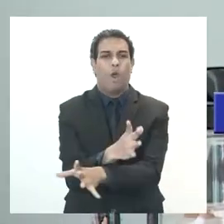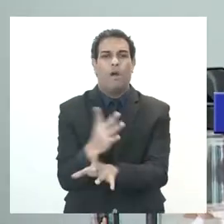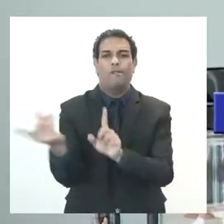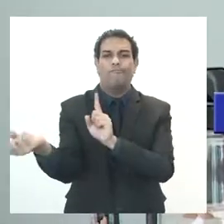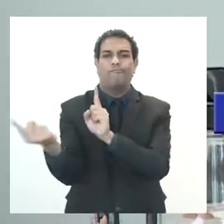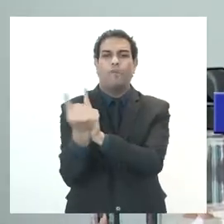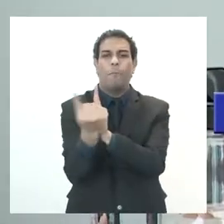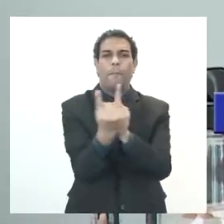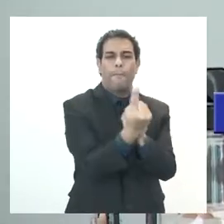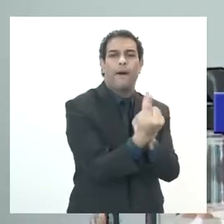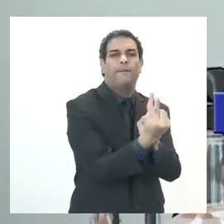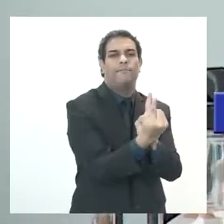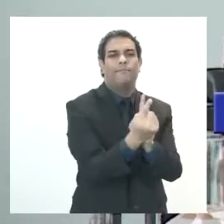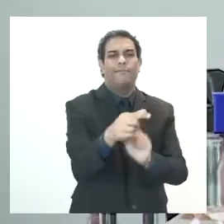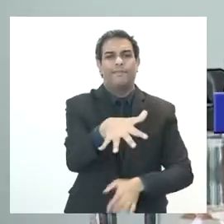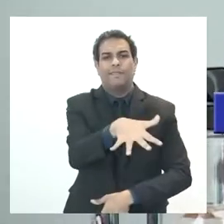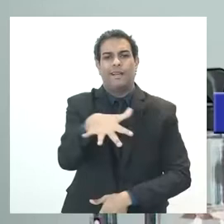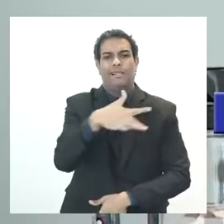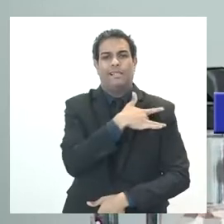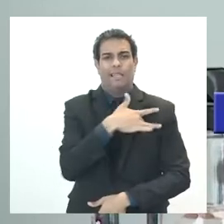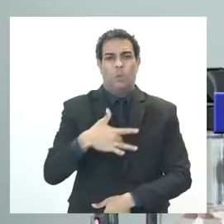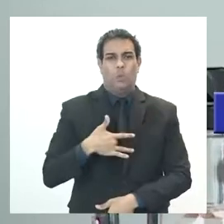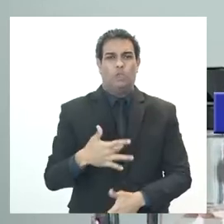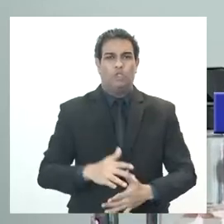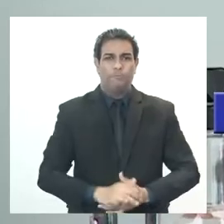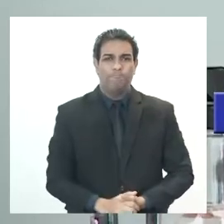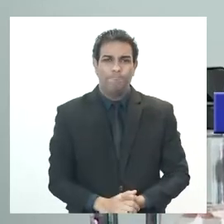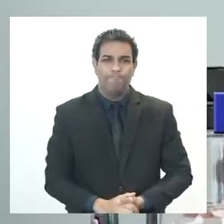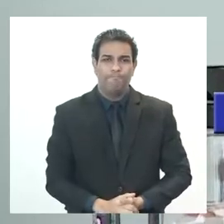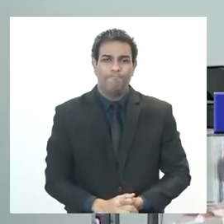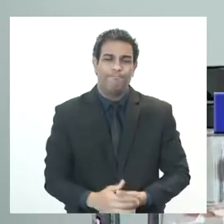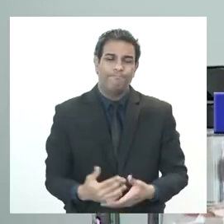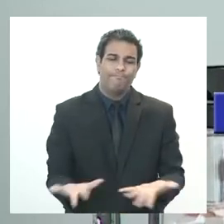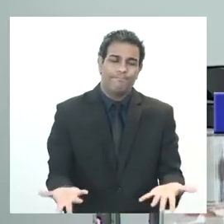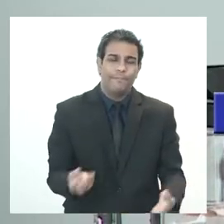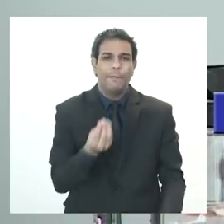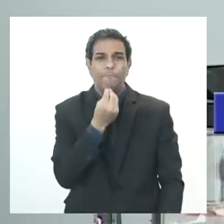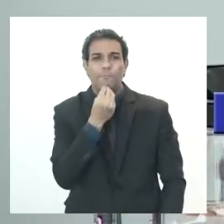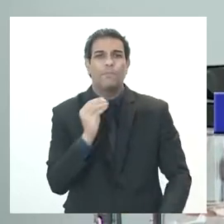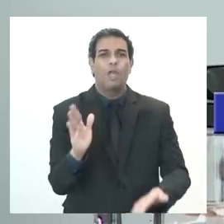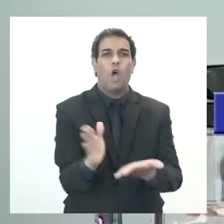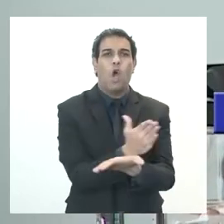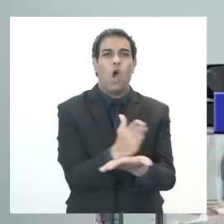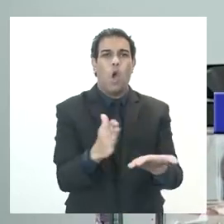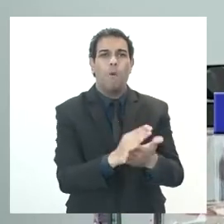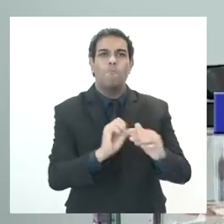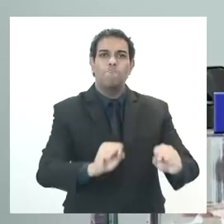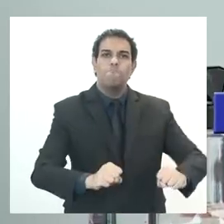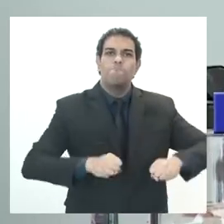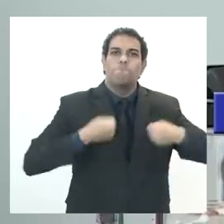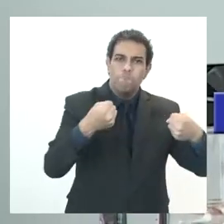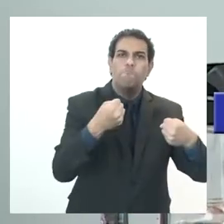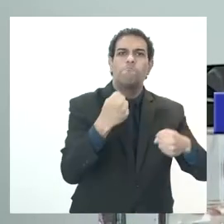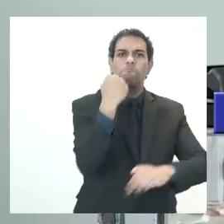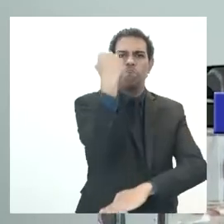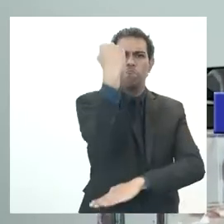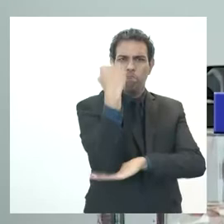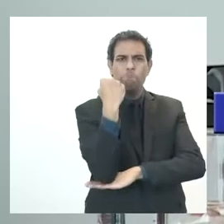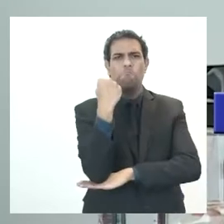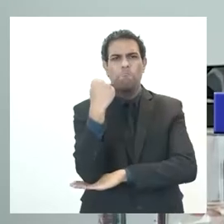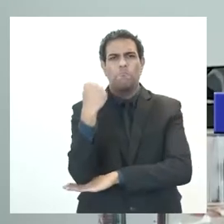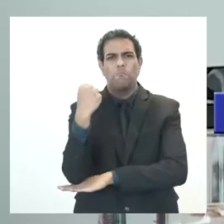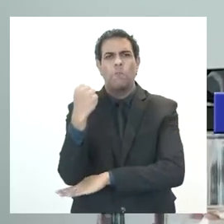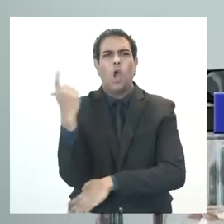de saúde pública e é obviamente alguns setores resistiram e resistem até hoje